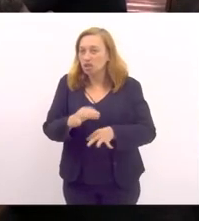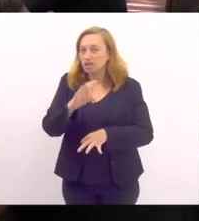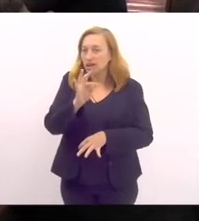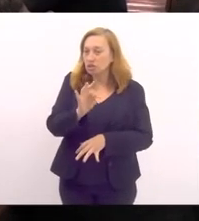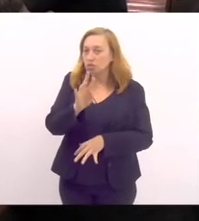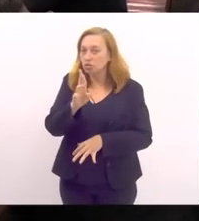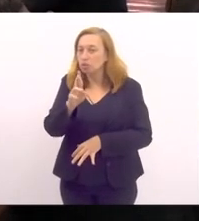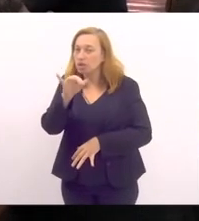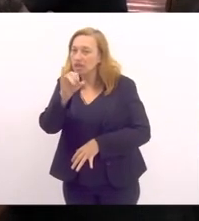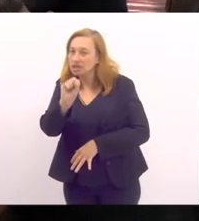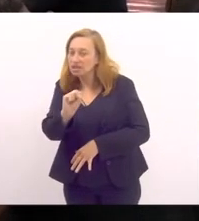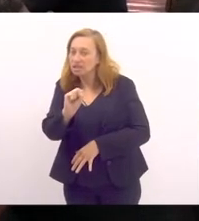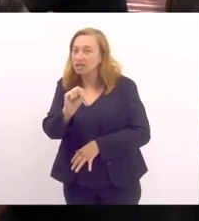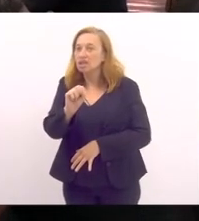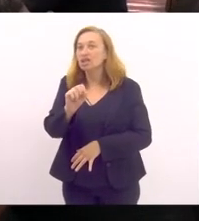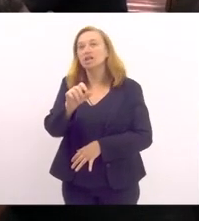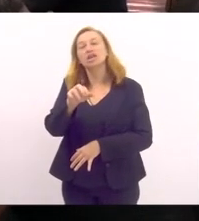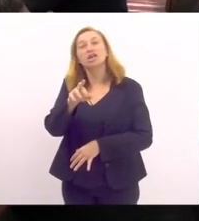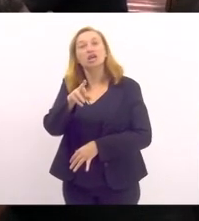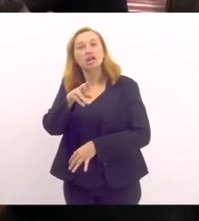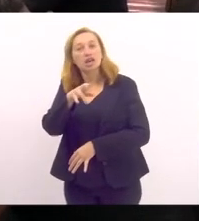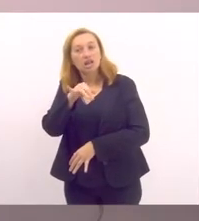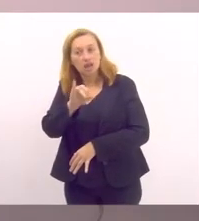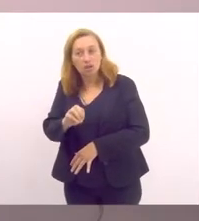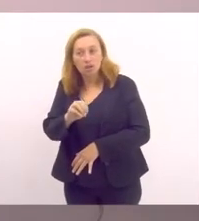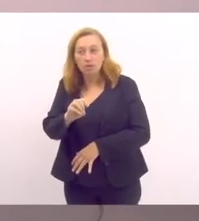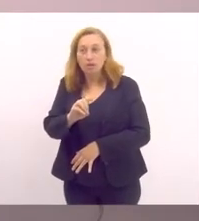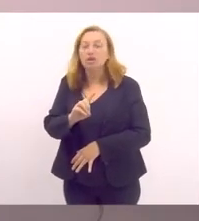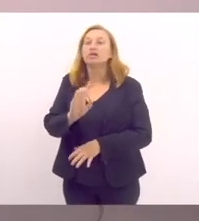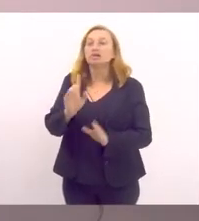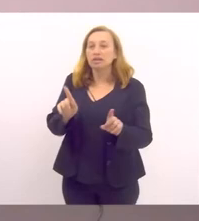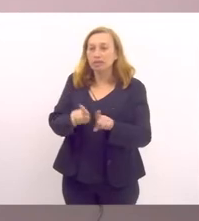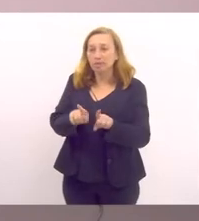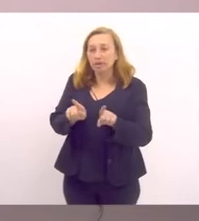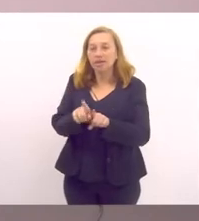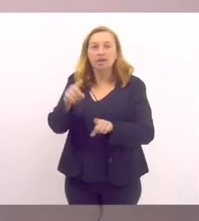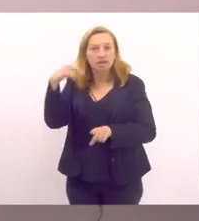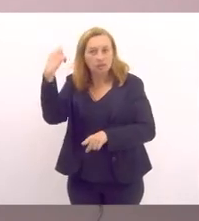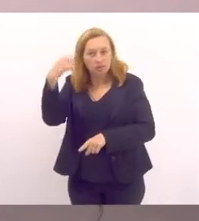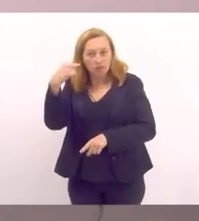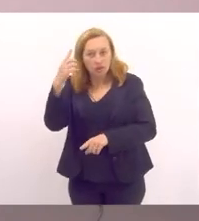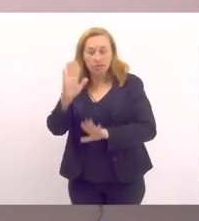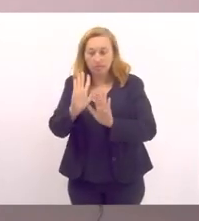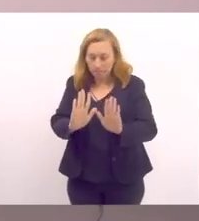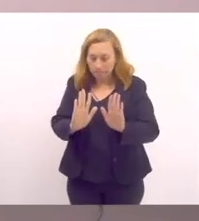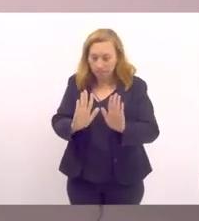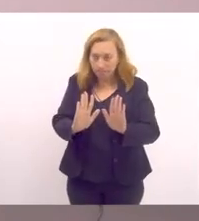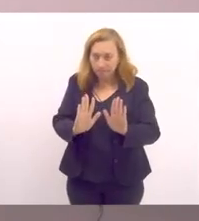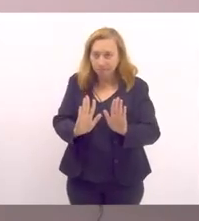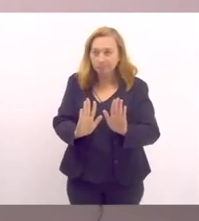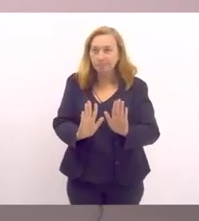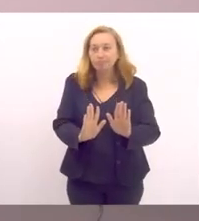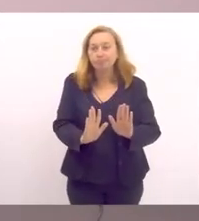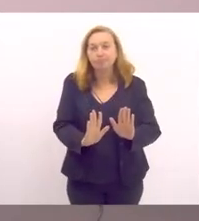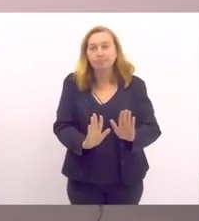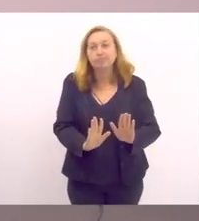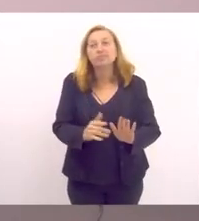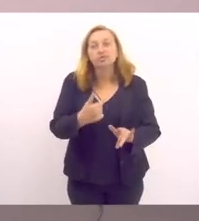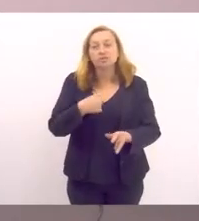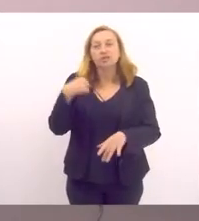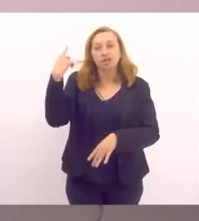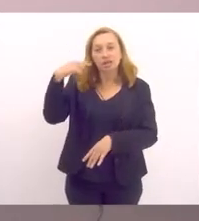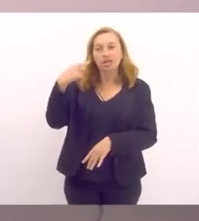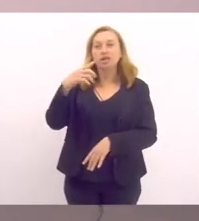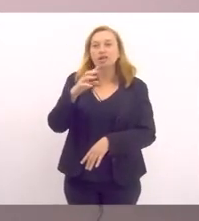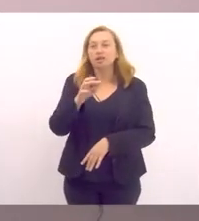advogado. Tá, não é Já fui diretor-geral da Administração e Finanças da Secretaria, logo que criou, em 2003. né, até 2007. Fui advogado da Rio Tour